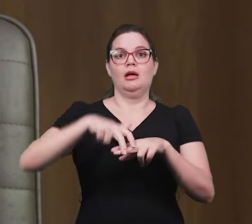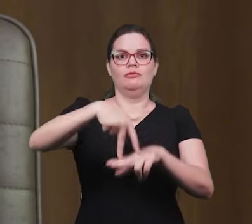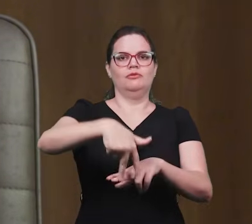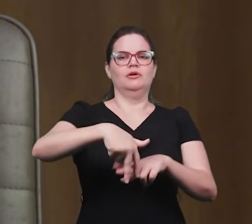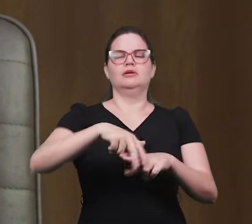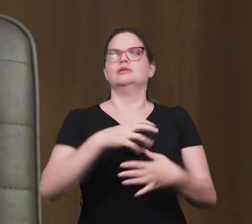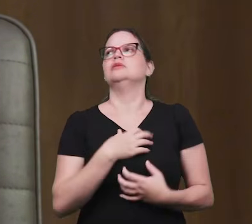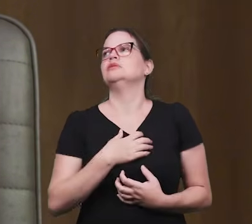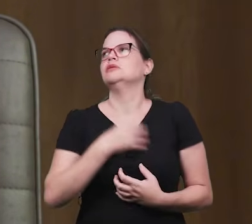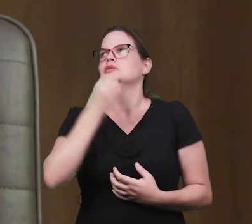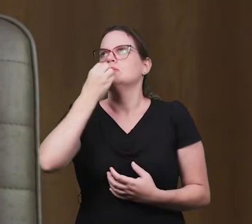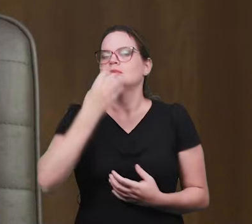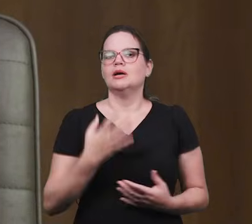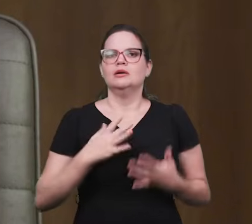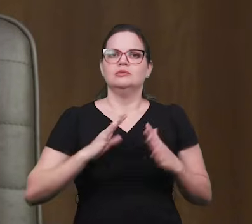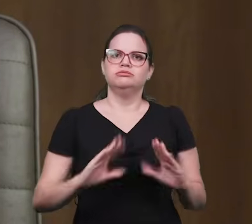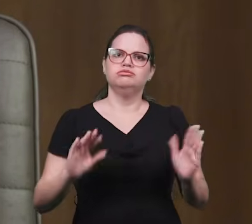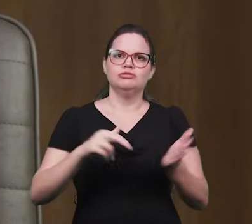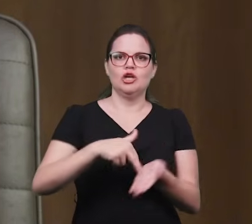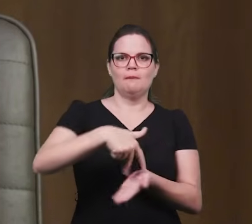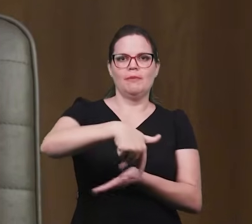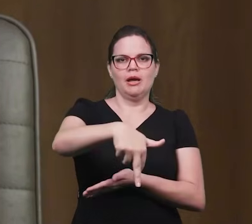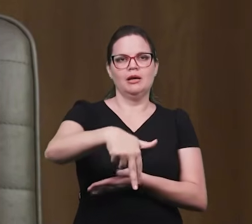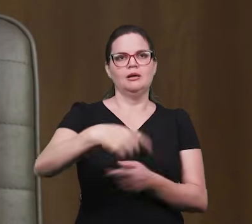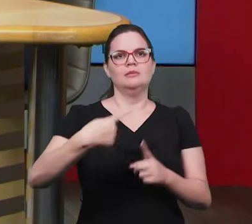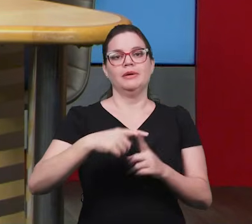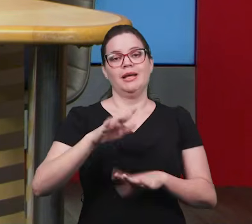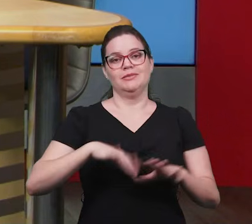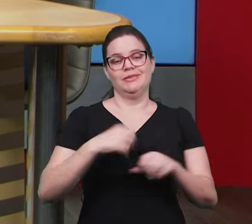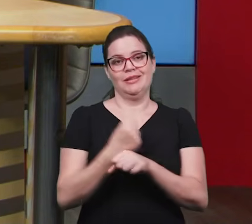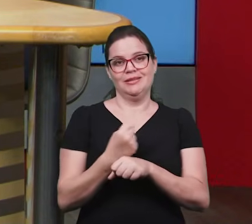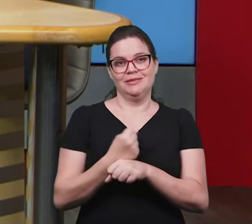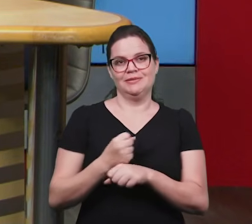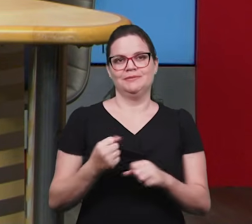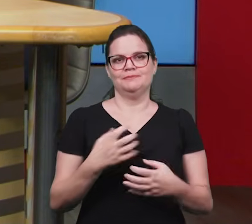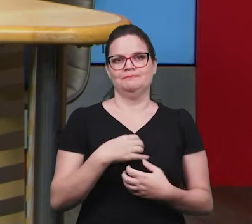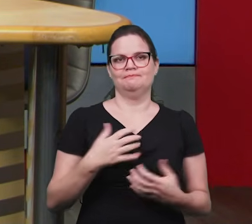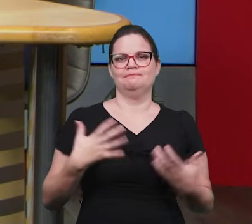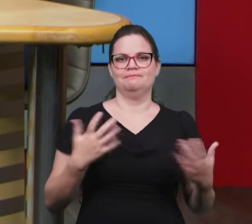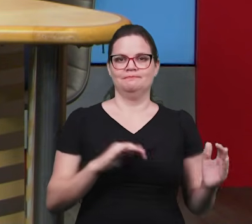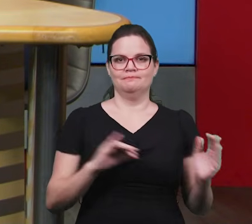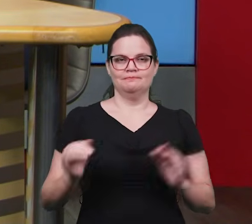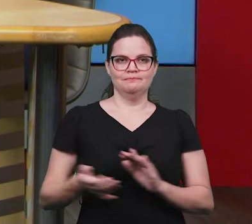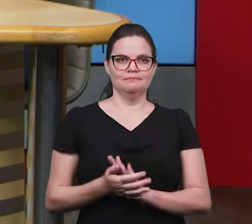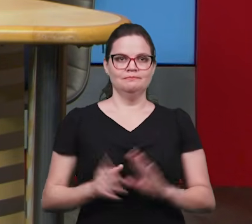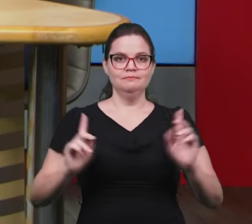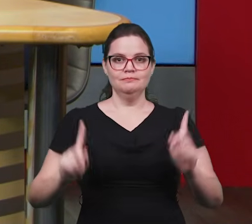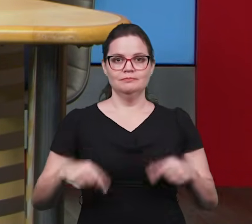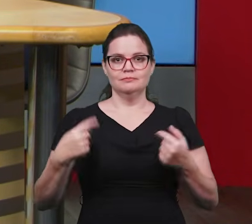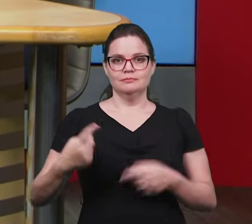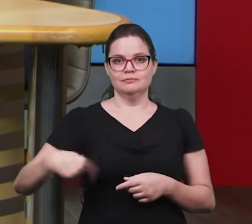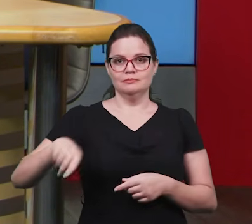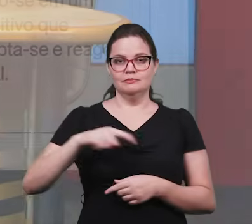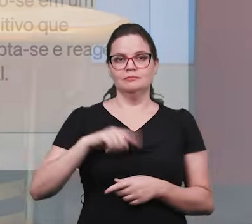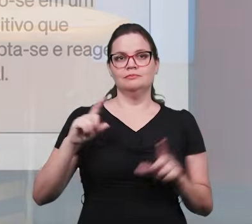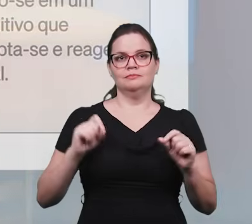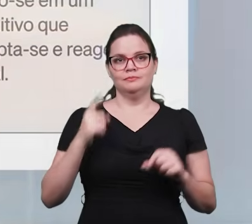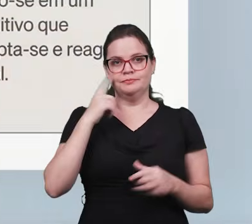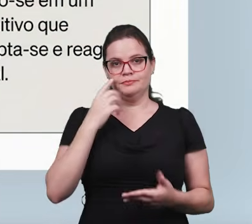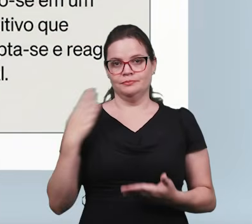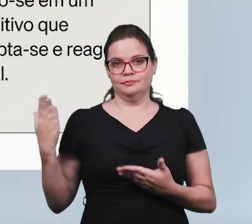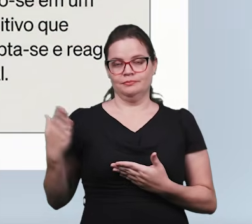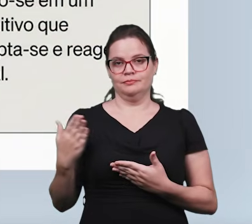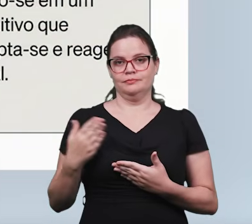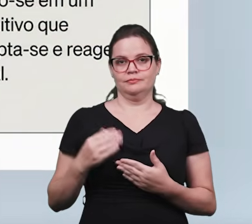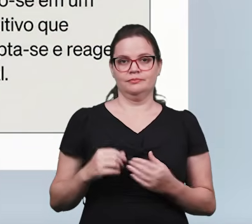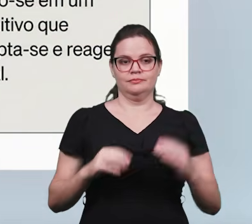levanta imagine uma pessoa que fica... Às vezes está anos. É uma alegria. E o nosso desafio é esse aqui, olha,